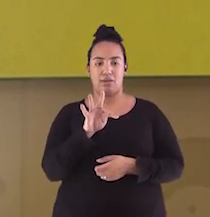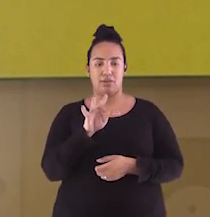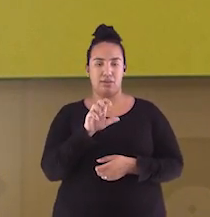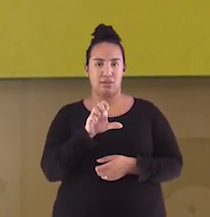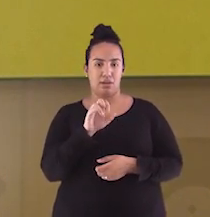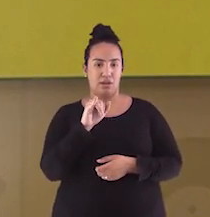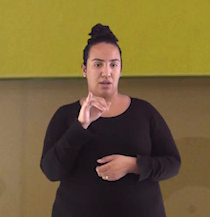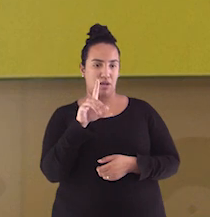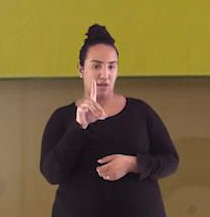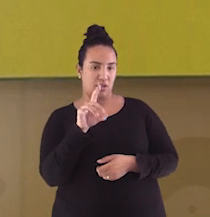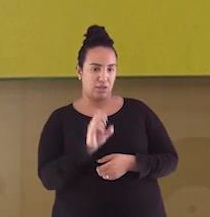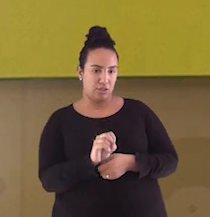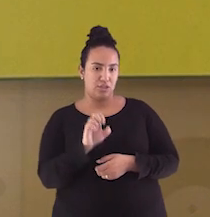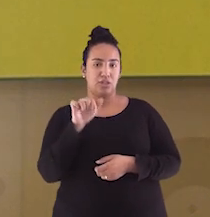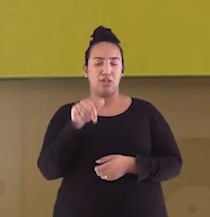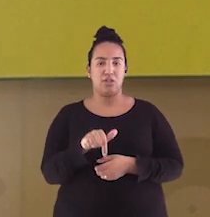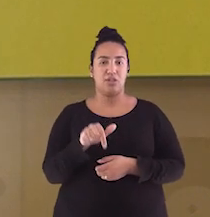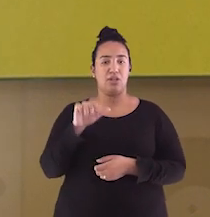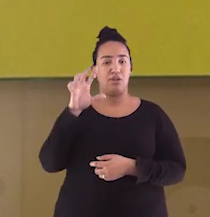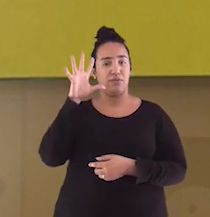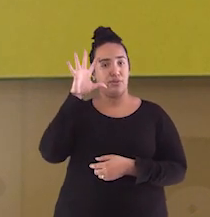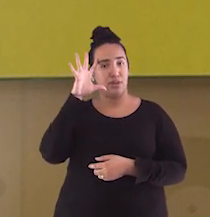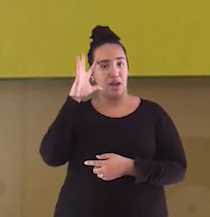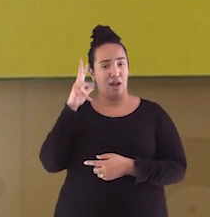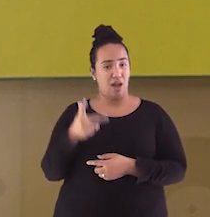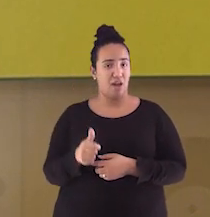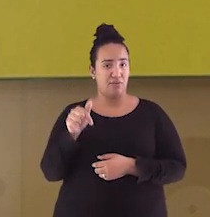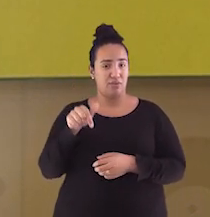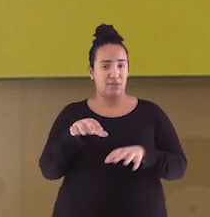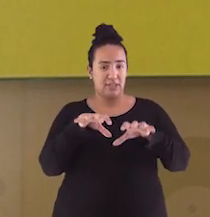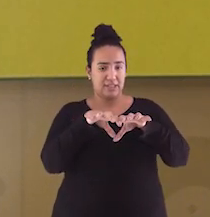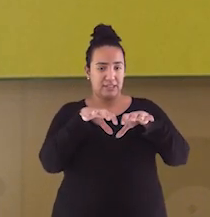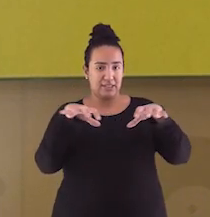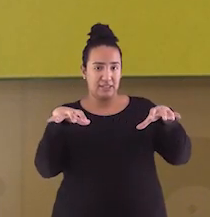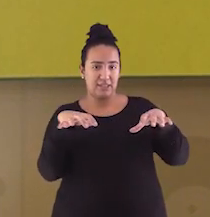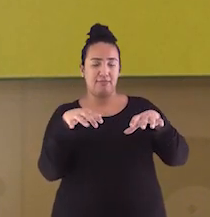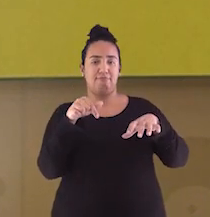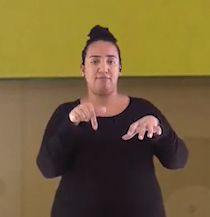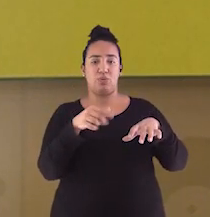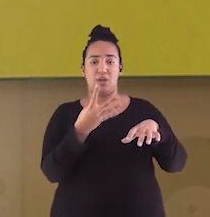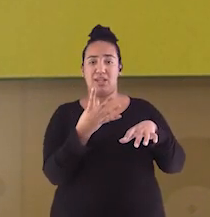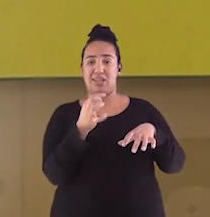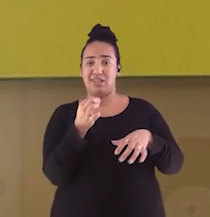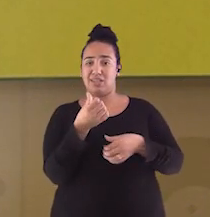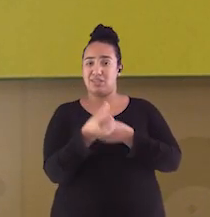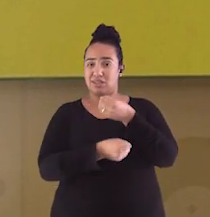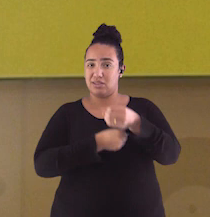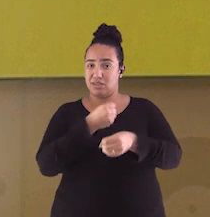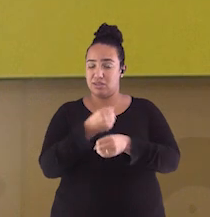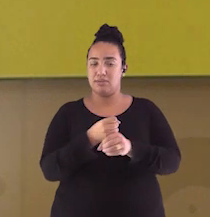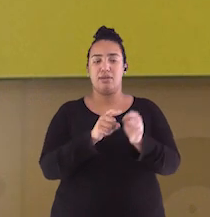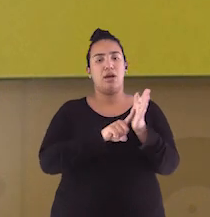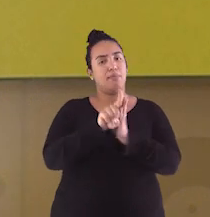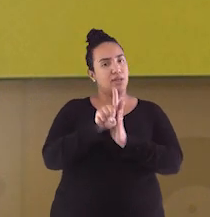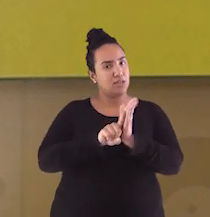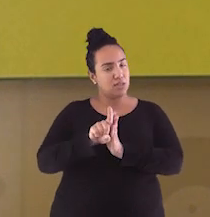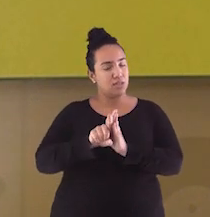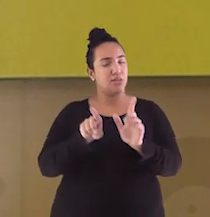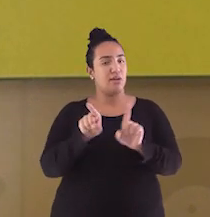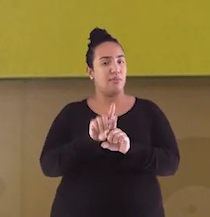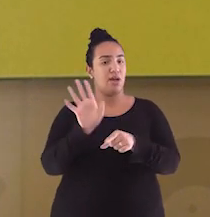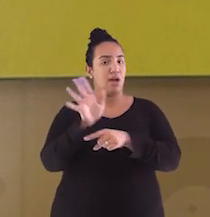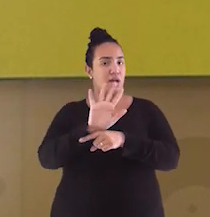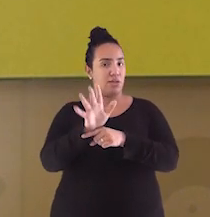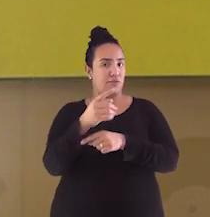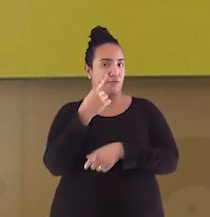segregação racial que vigorou por 46 anos no país. Pesquise mais sobre o assunto e assista ao